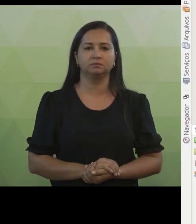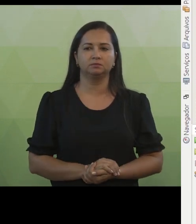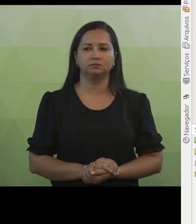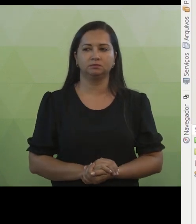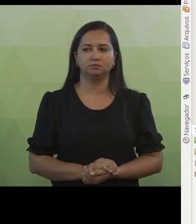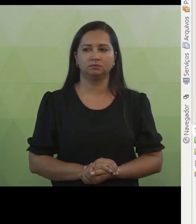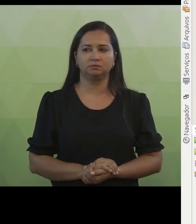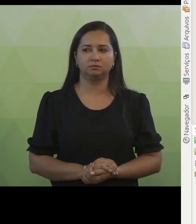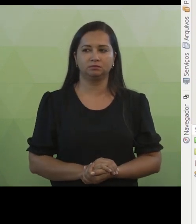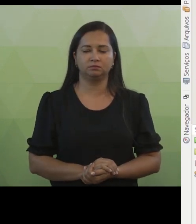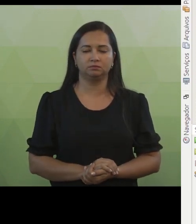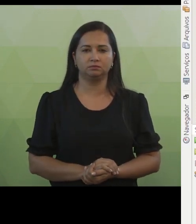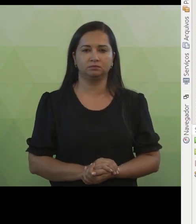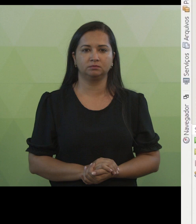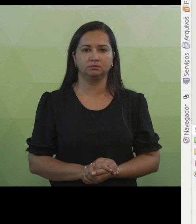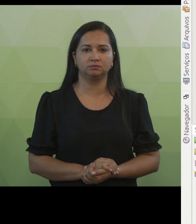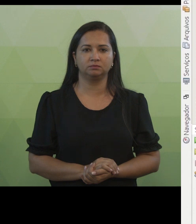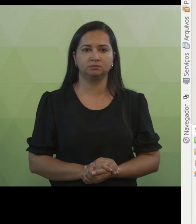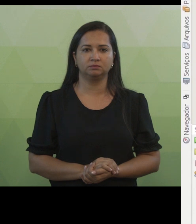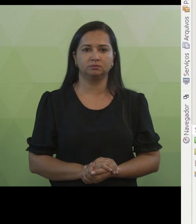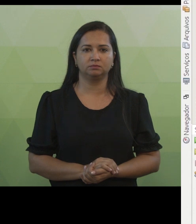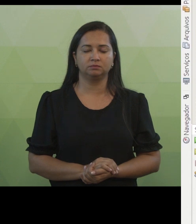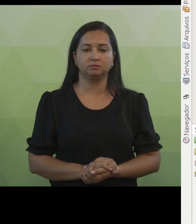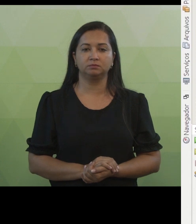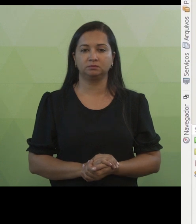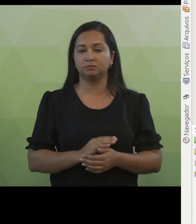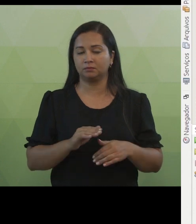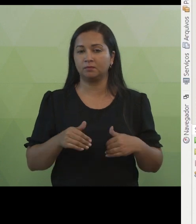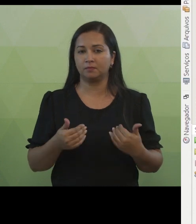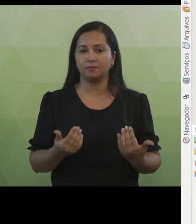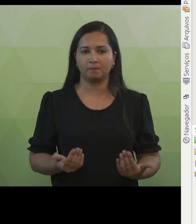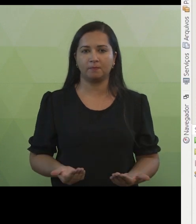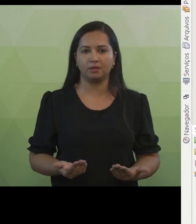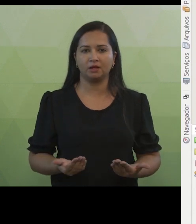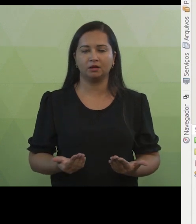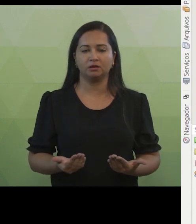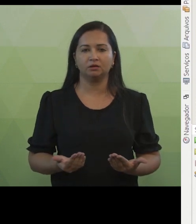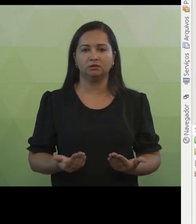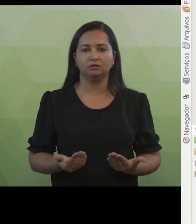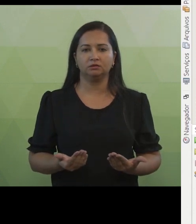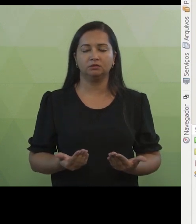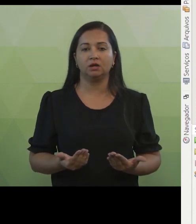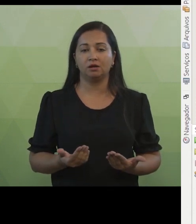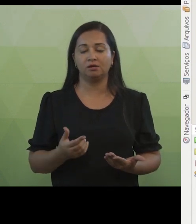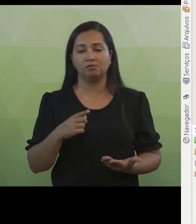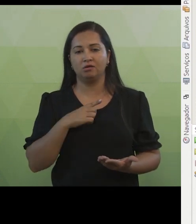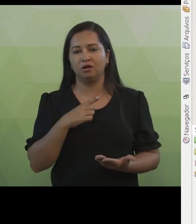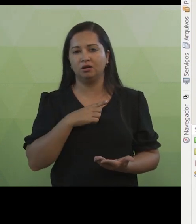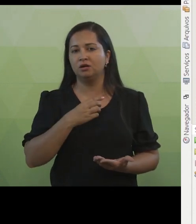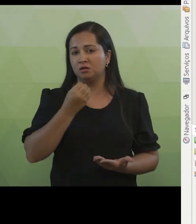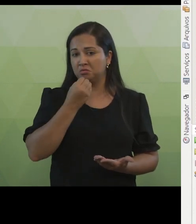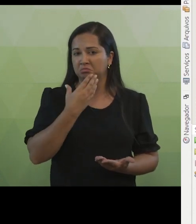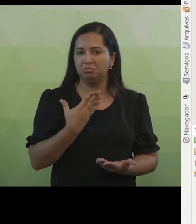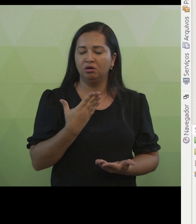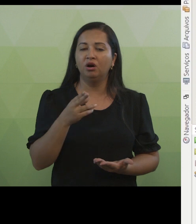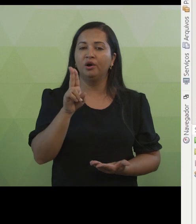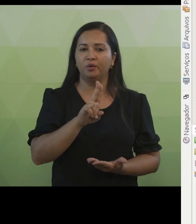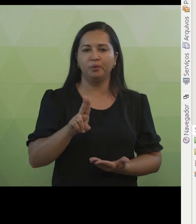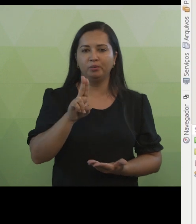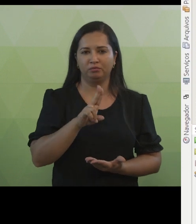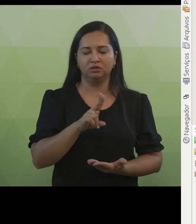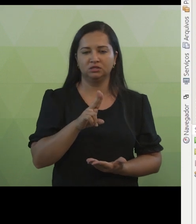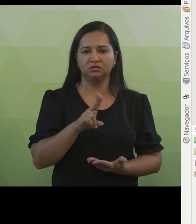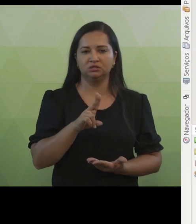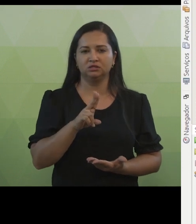Portanto, A grande vantagem dessa técnica